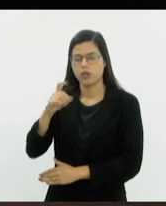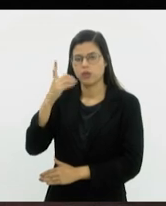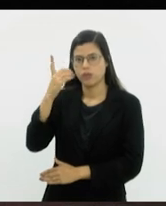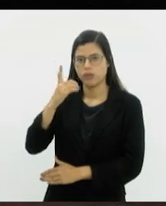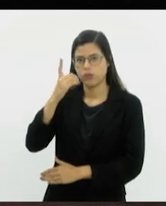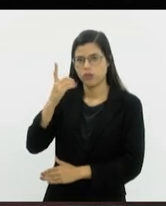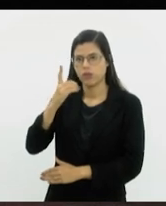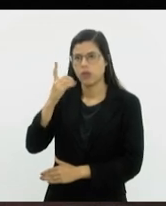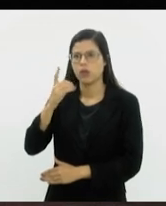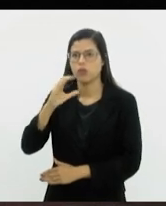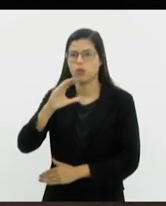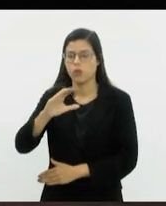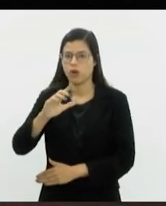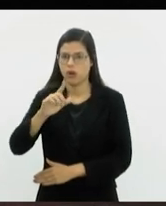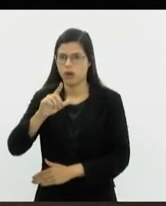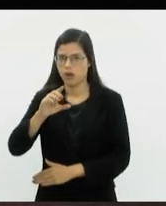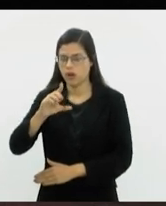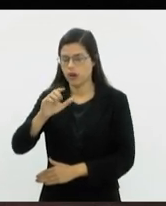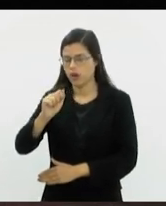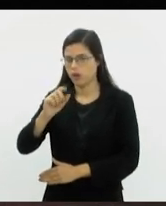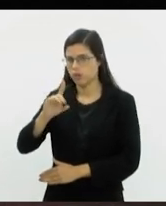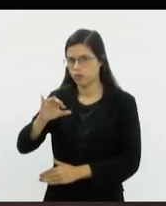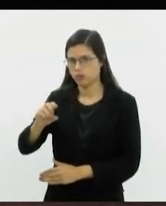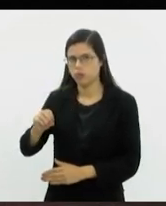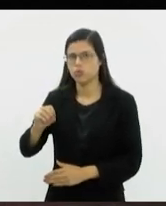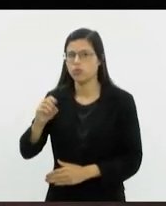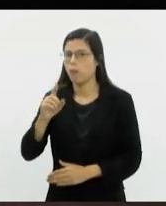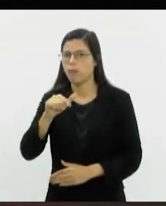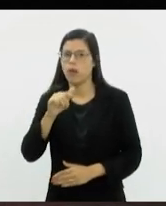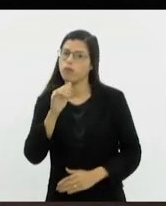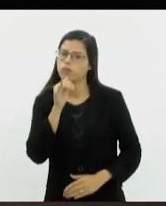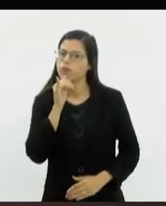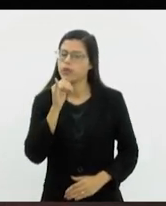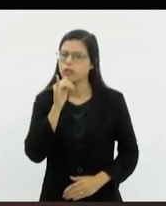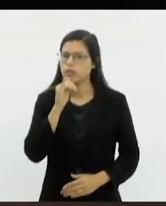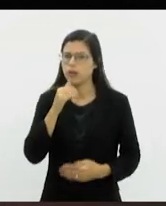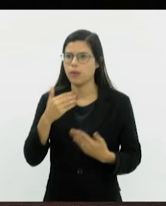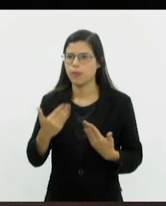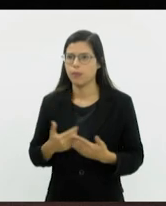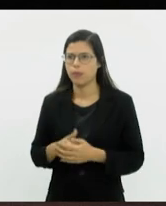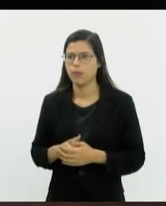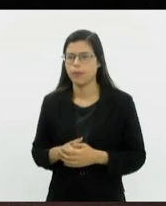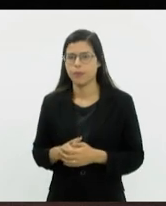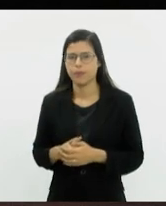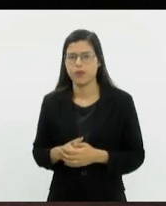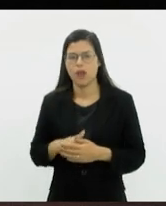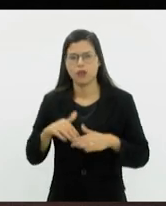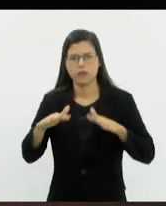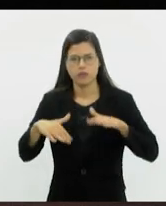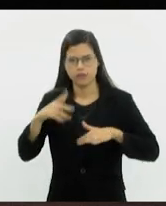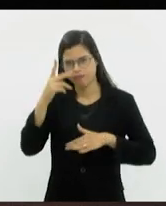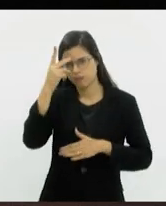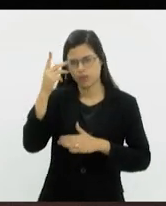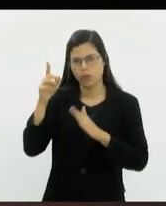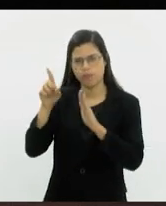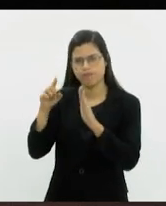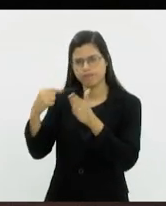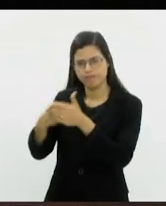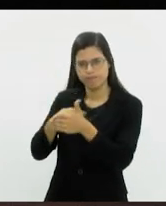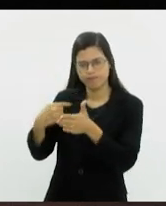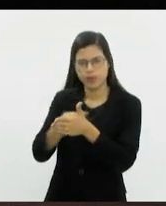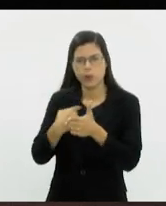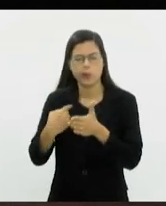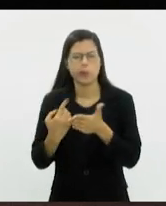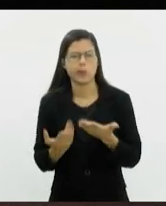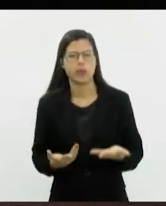Azevedo, como um exemplo. E muitas das vezes as pessoas me perguntam por